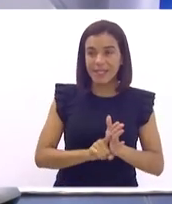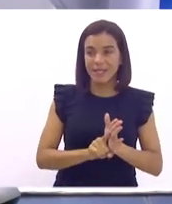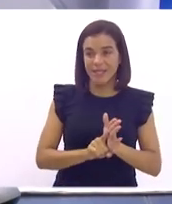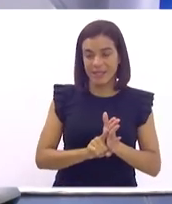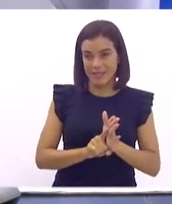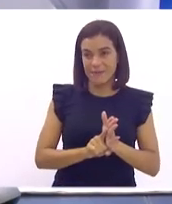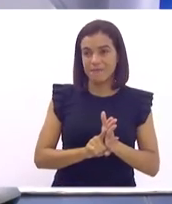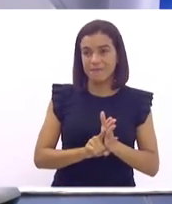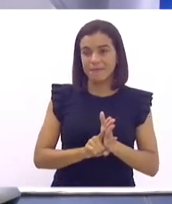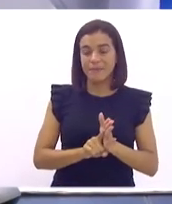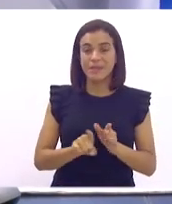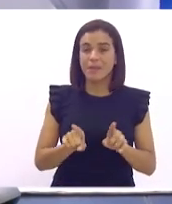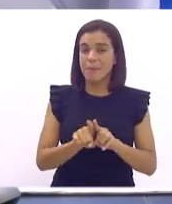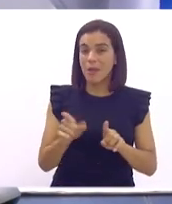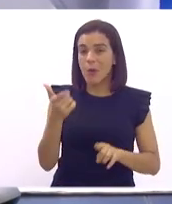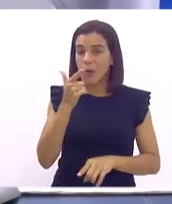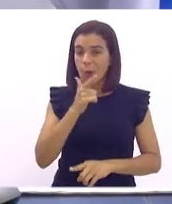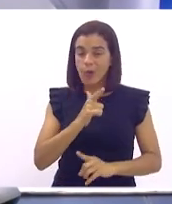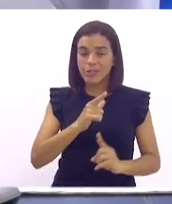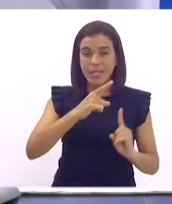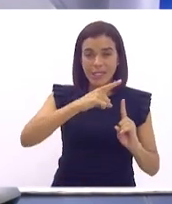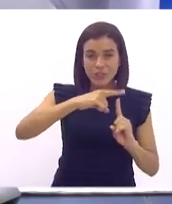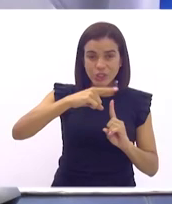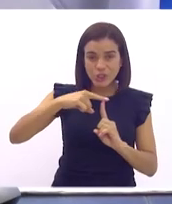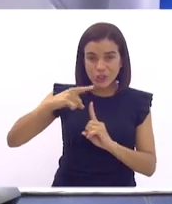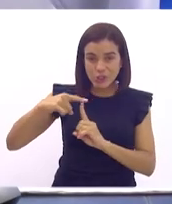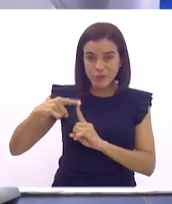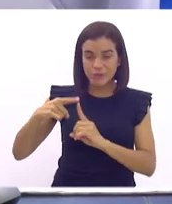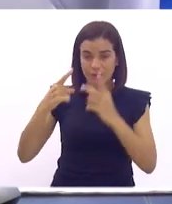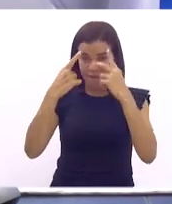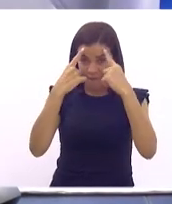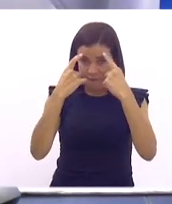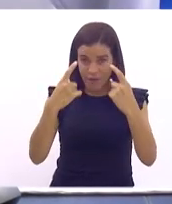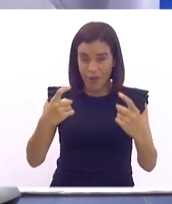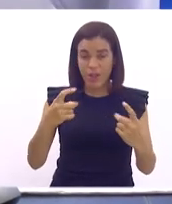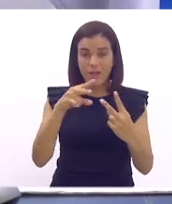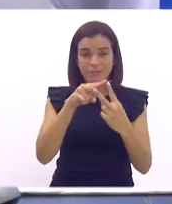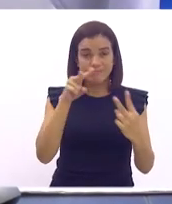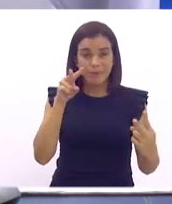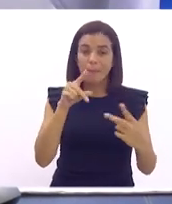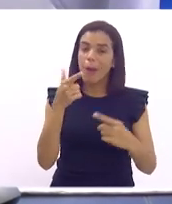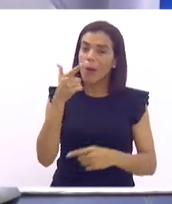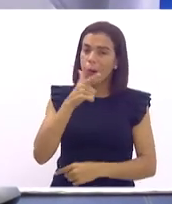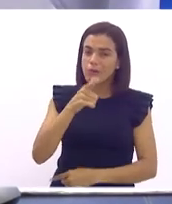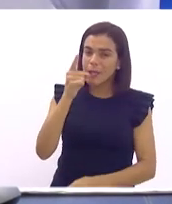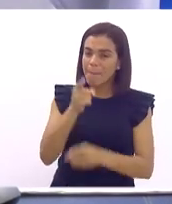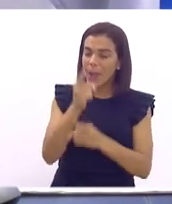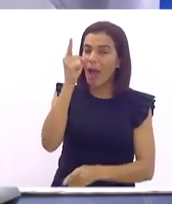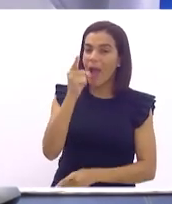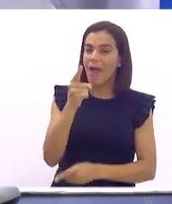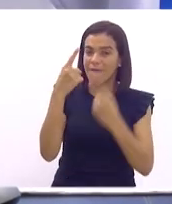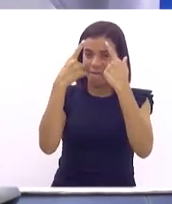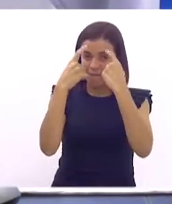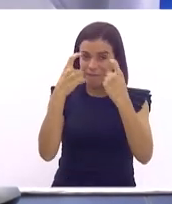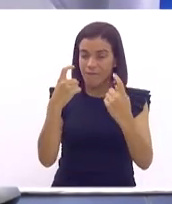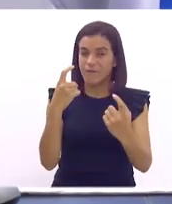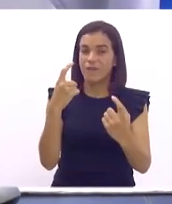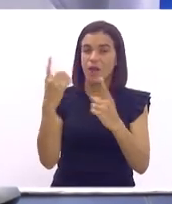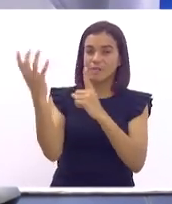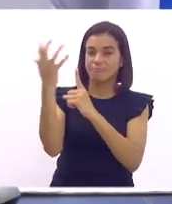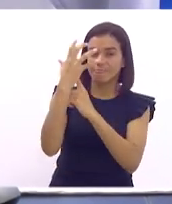não consegue caracterizar uma violência cibernética, mas você consegue caracterizar uma violência psicológica. Então, eu acho que